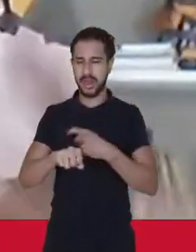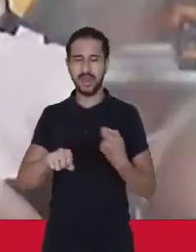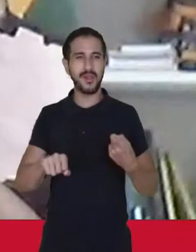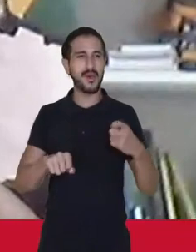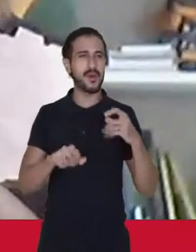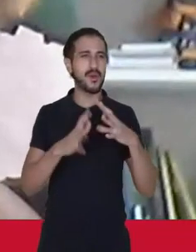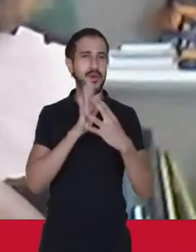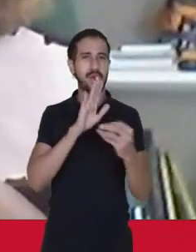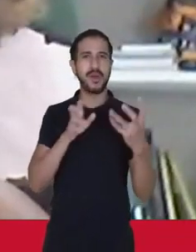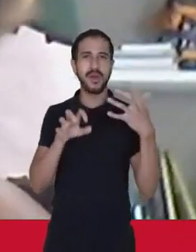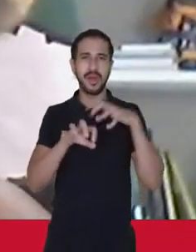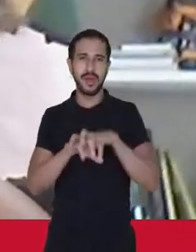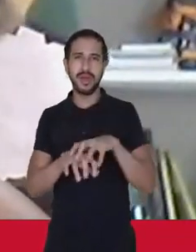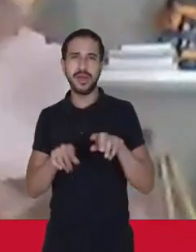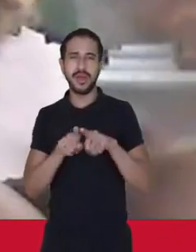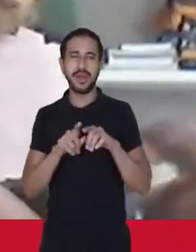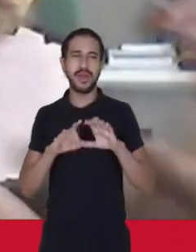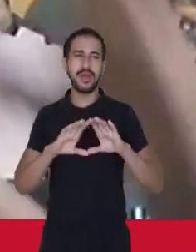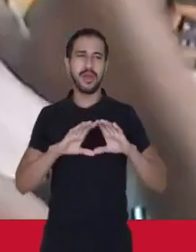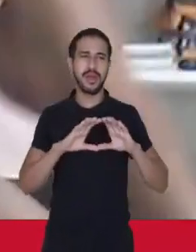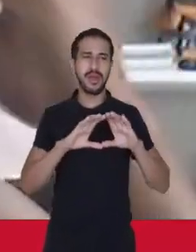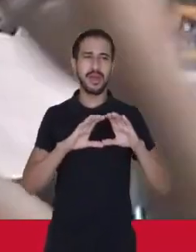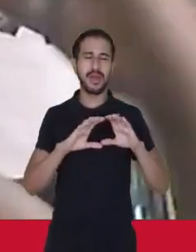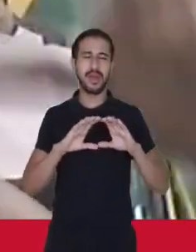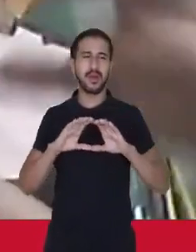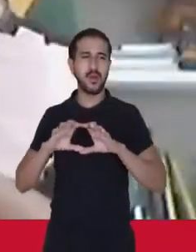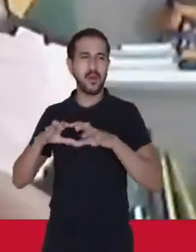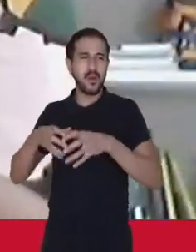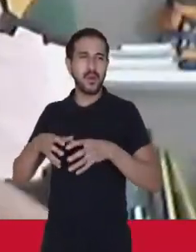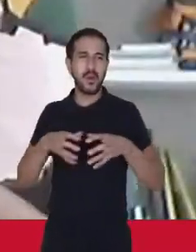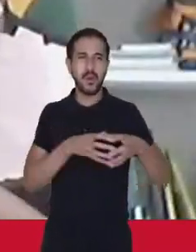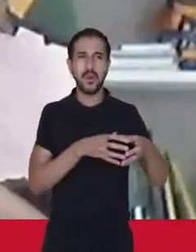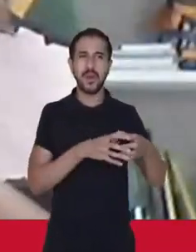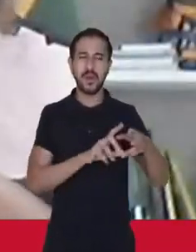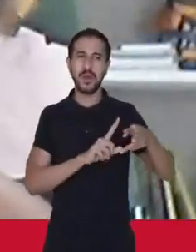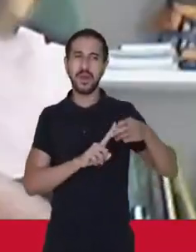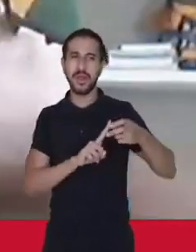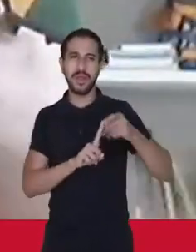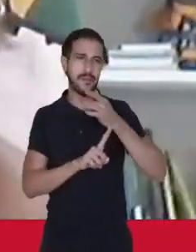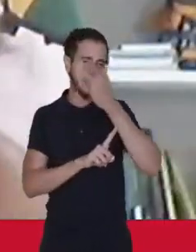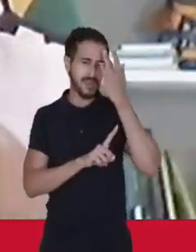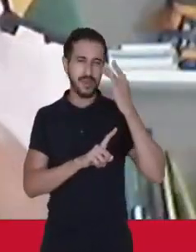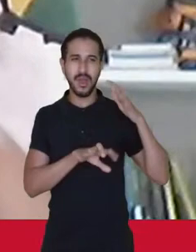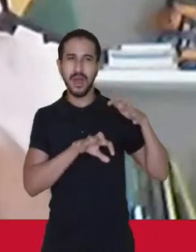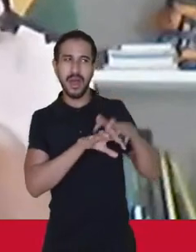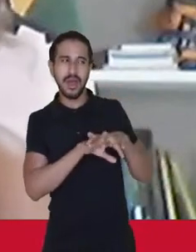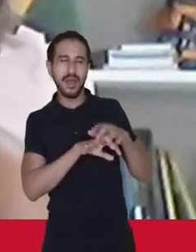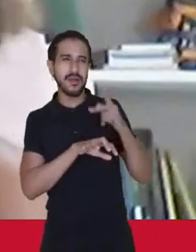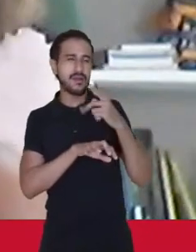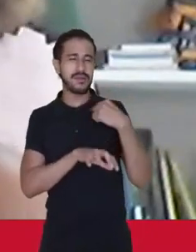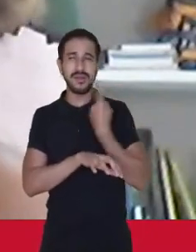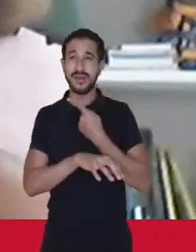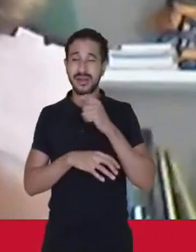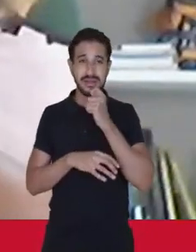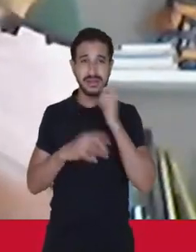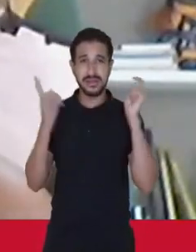colonial, assim como das aldeias coloniais, que é aquela visão que o colonizador passou para a gente, que a gente tem